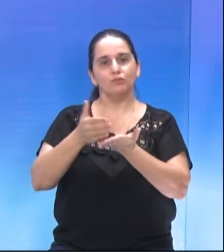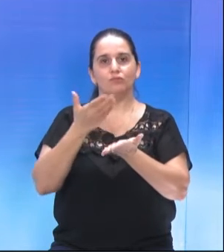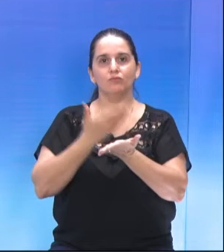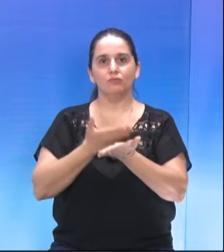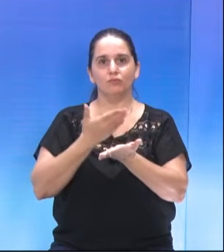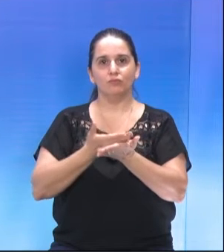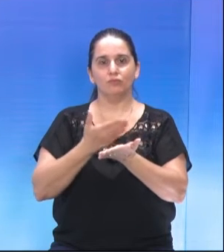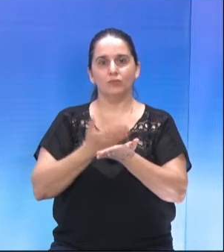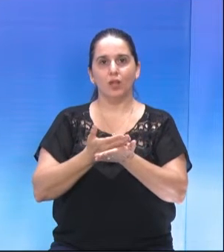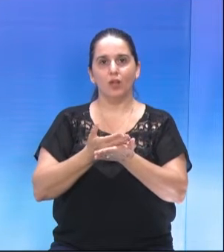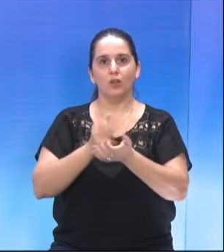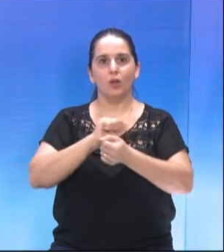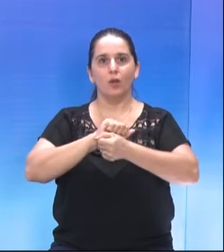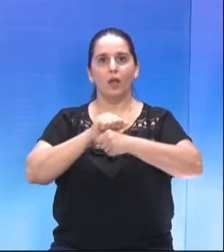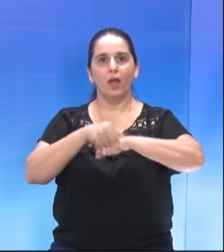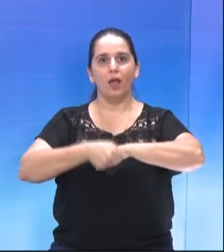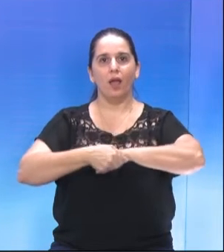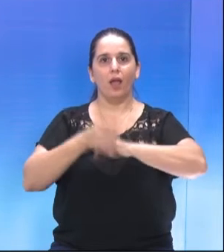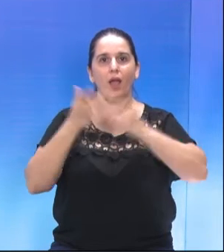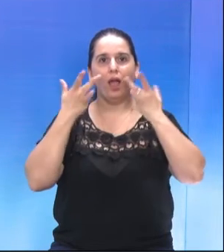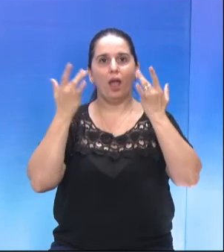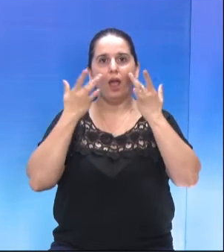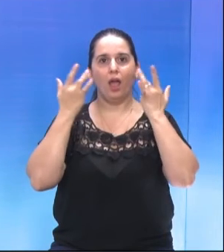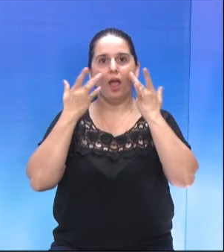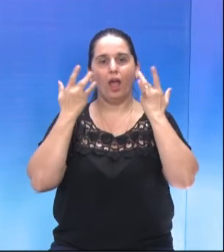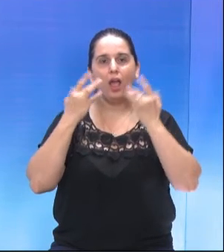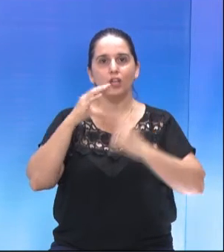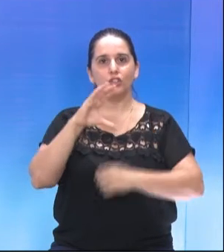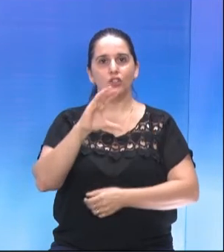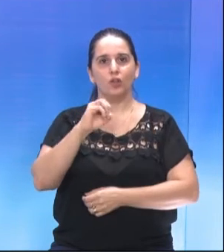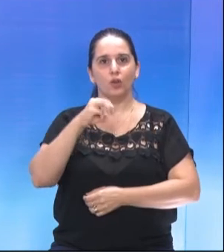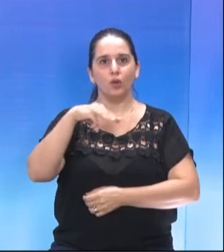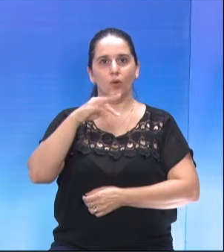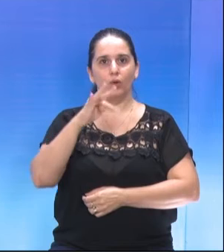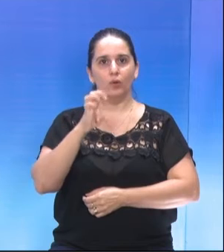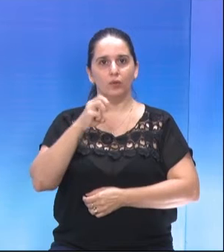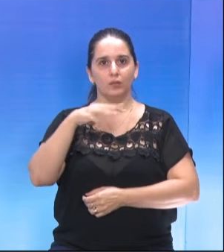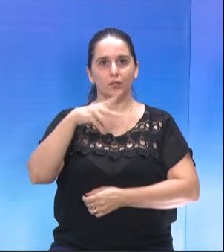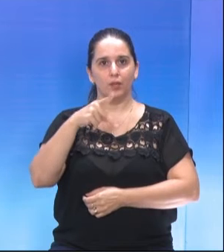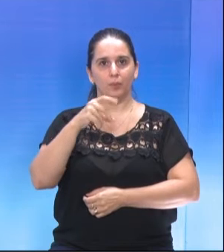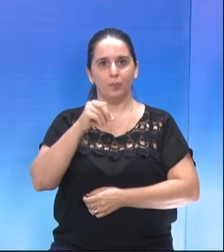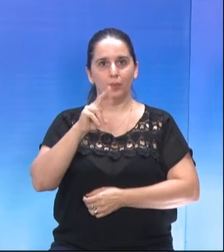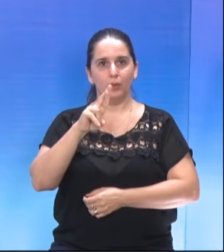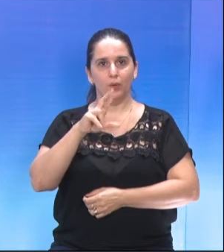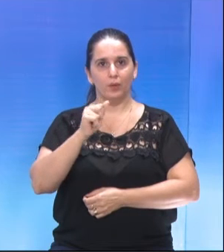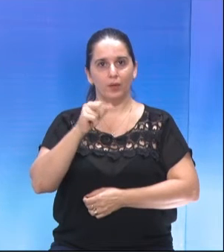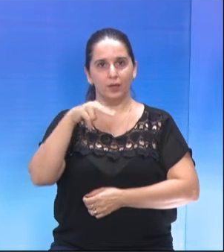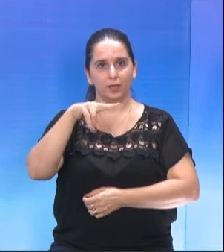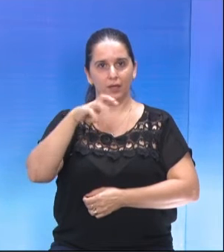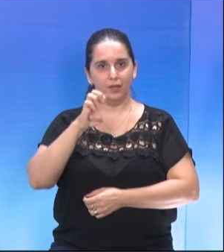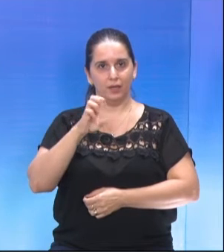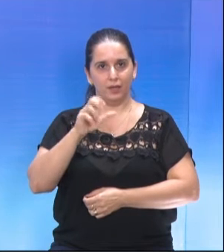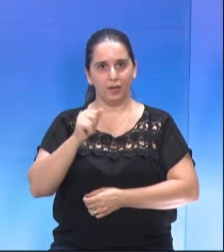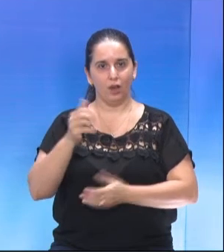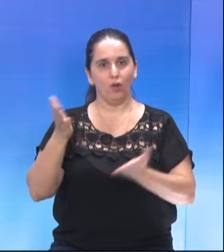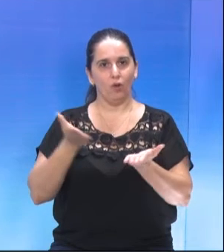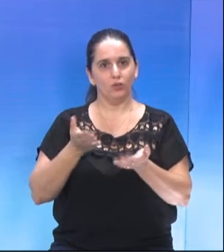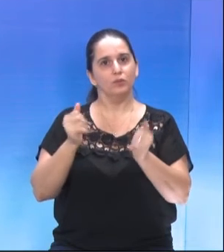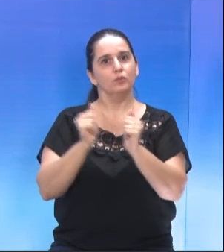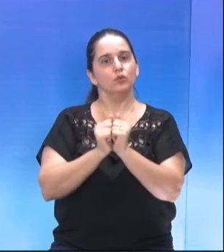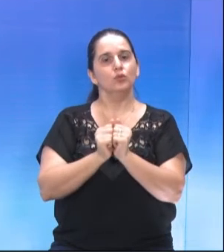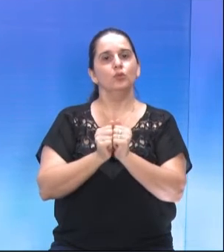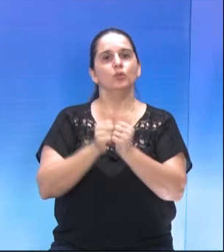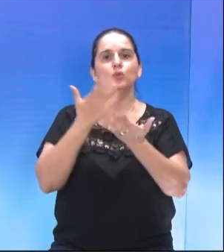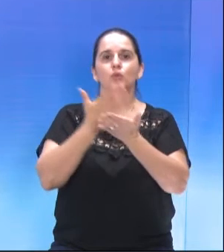arte contemporânea e todas as suas características. Espero que você fique bem atento e vamos juntos mergulhar no universo da